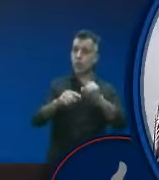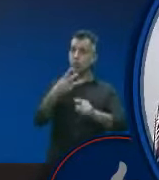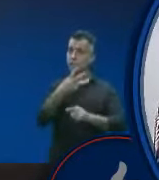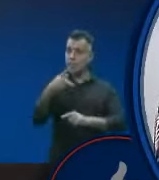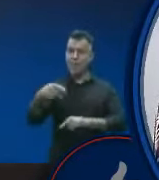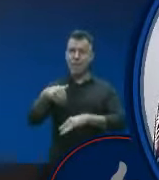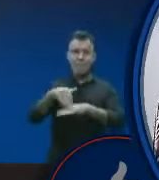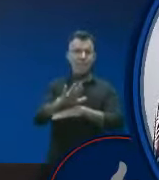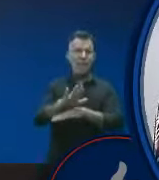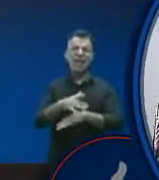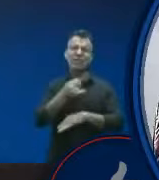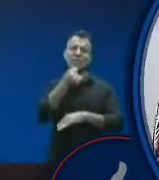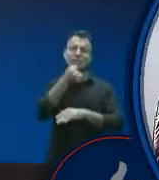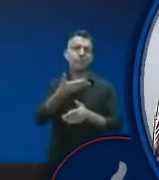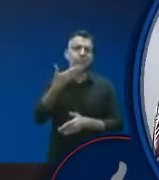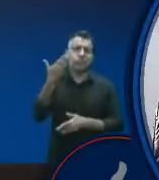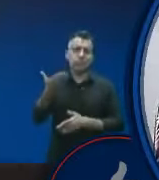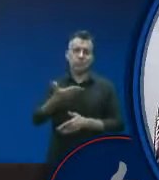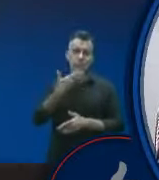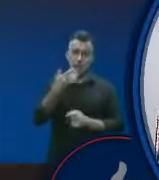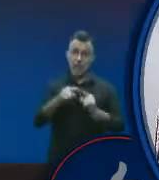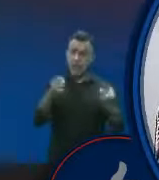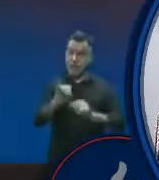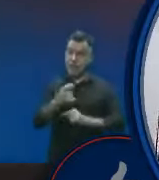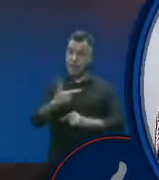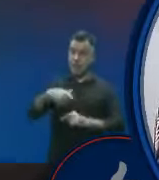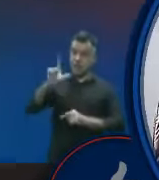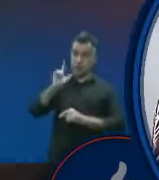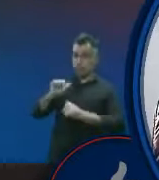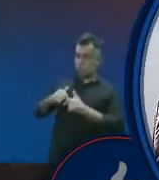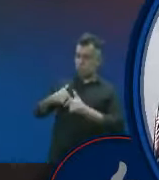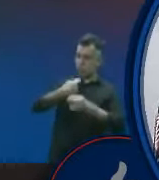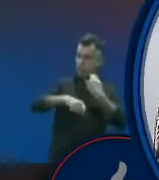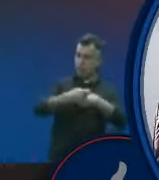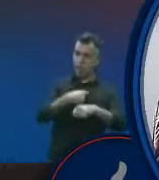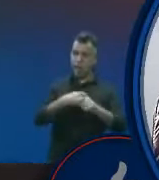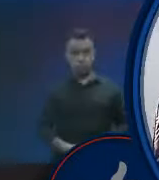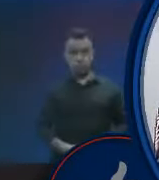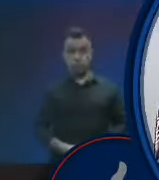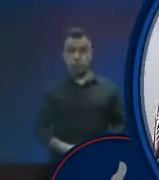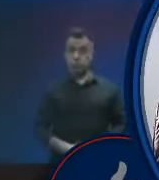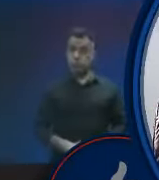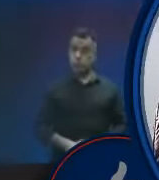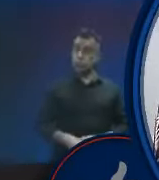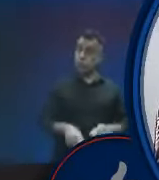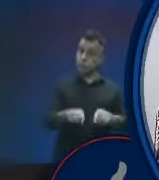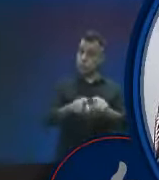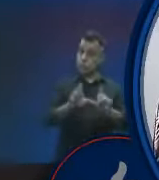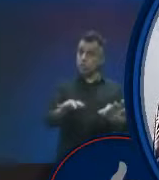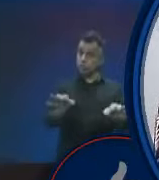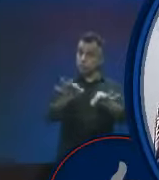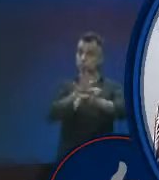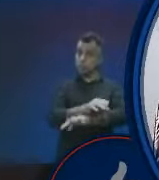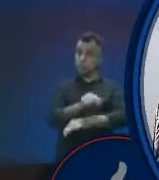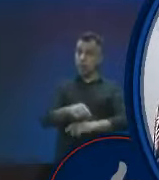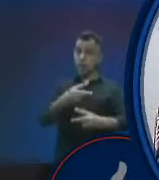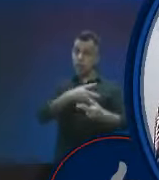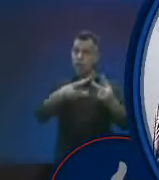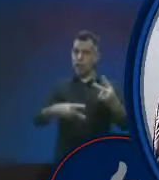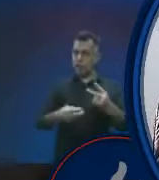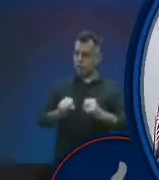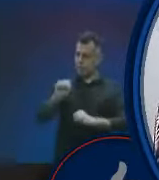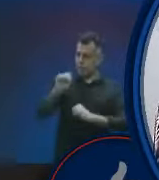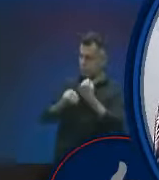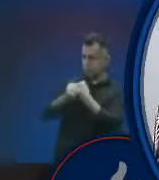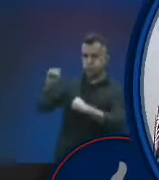cada vez mais commodity. E se havia um gap entre nós e os demais players, isso está resolvido. E a Via, que é uma